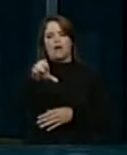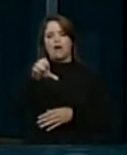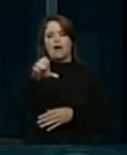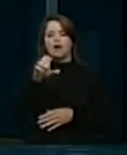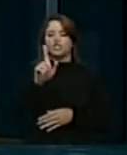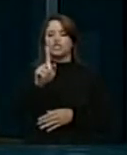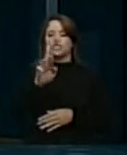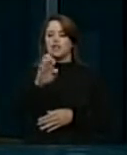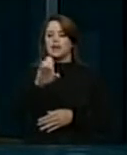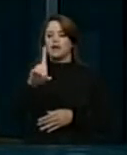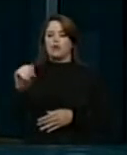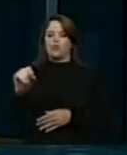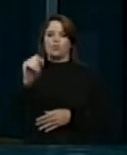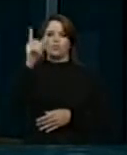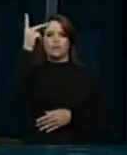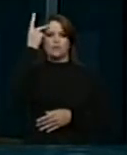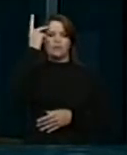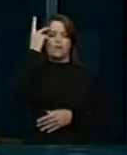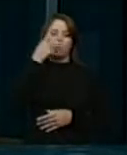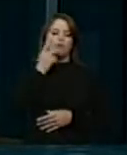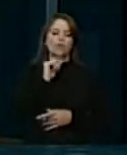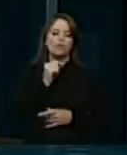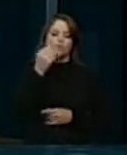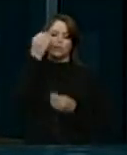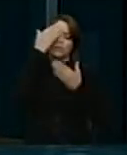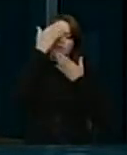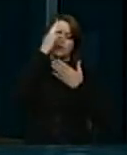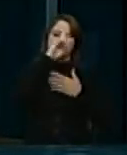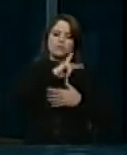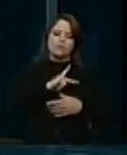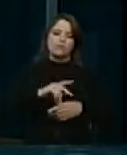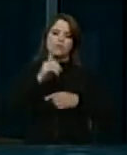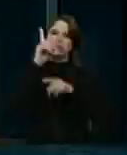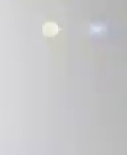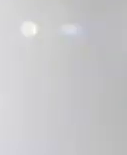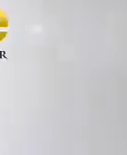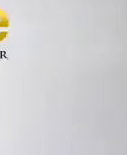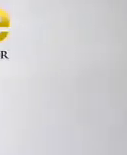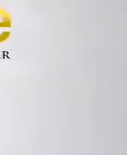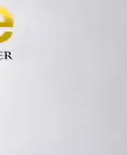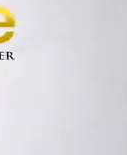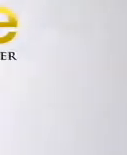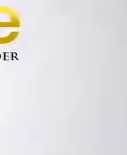Muito obrigado, senhor presidente, era o que eu tinha a dizer. Que Deus abençoe o Brasil.